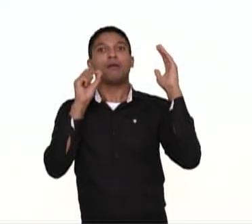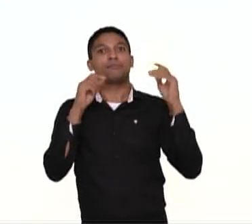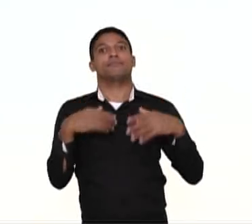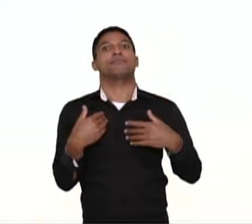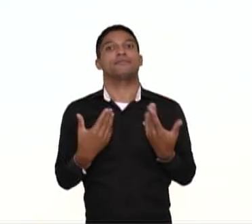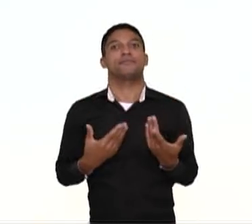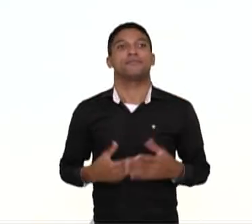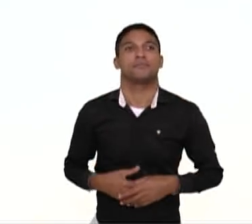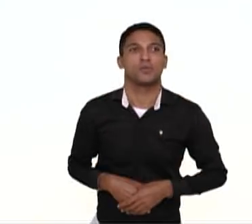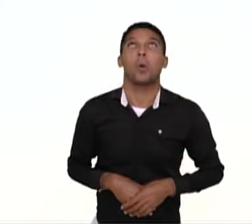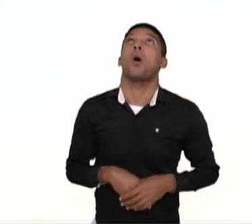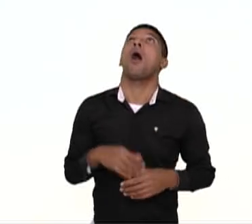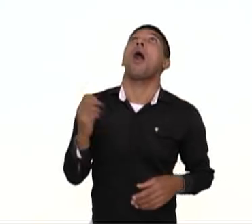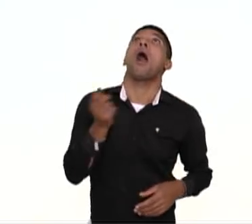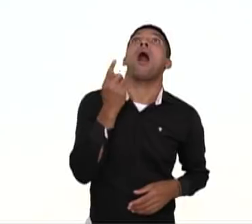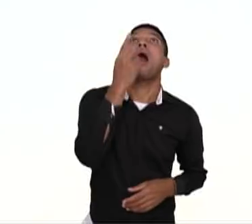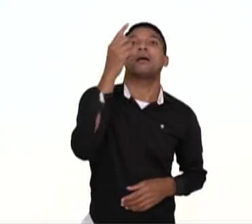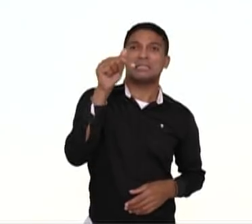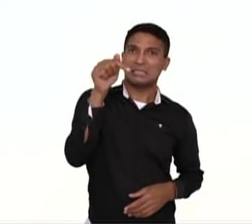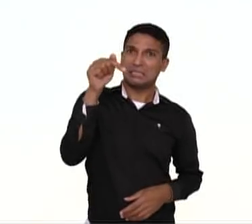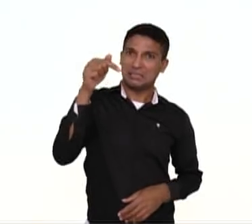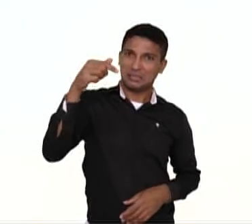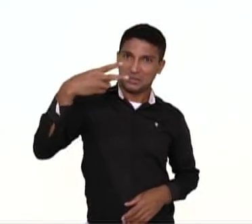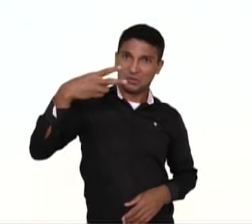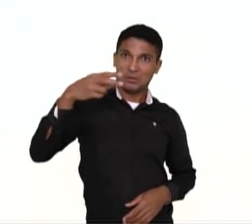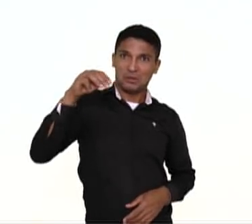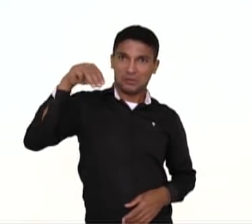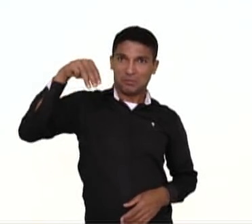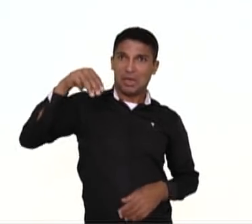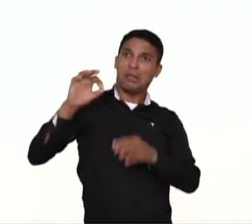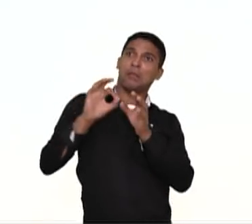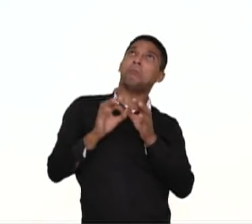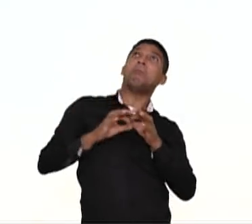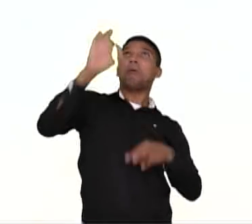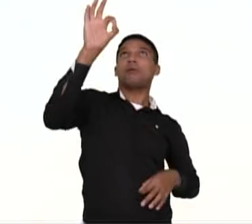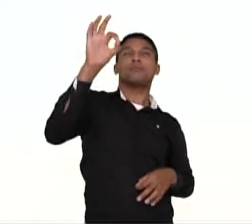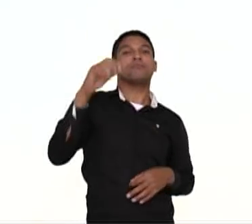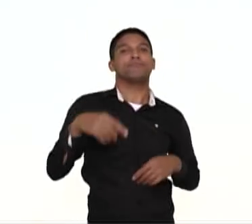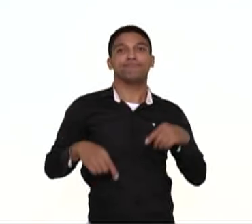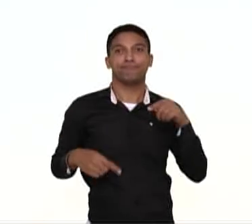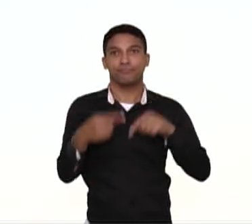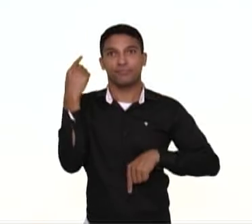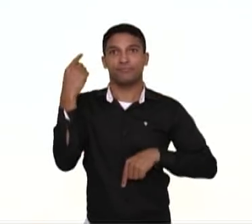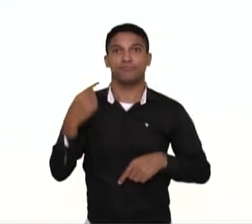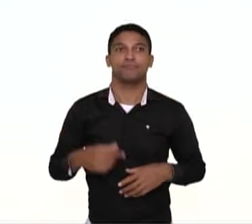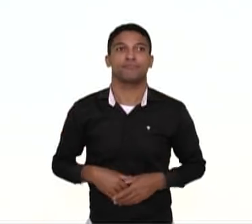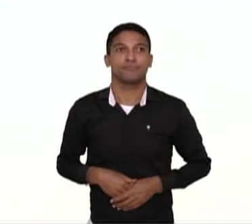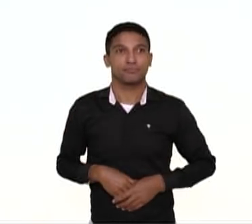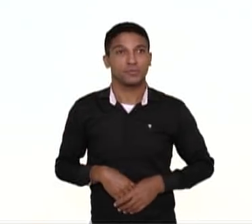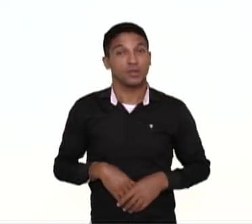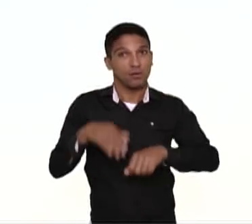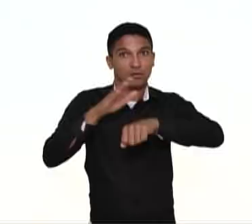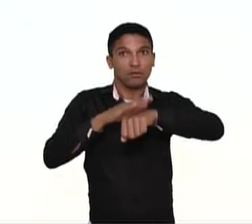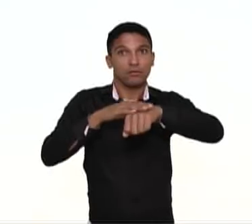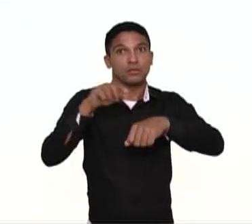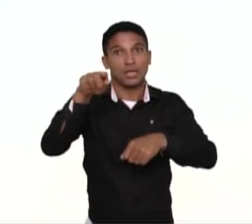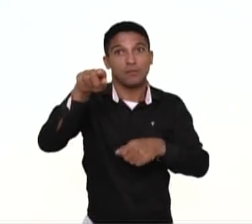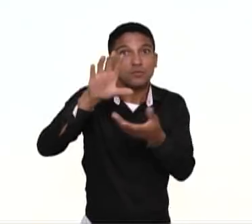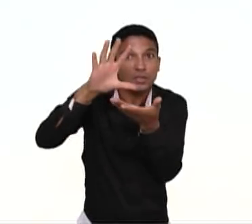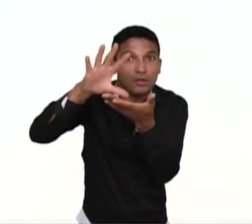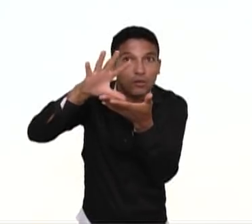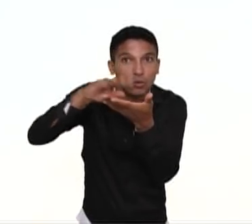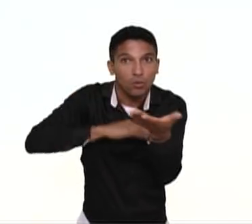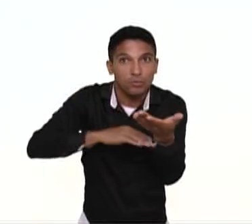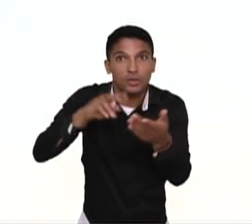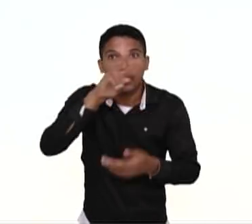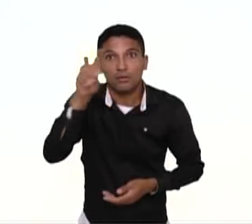falando de um poste com 72 metros de altura, um pouco alto aí. Bom, um tempinho para vocês copiarem o enunciado